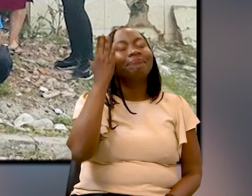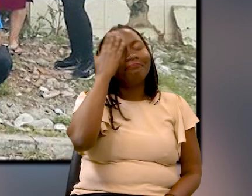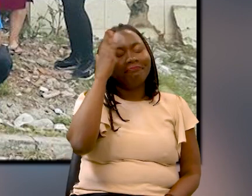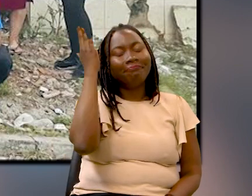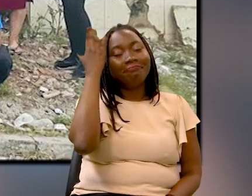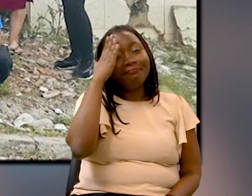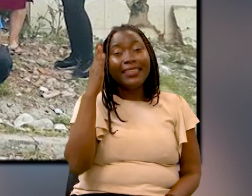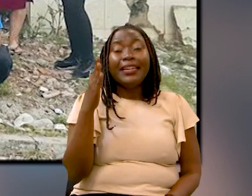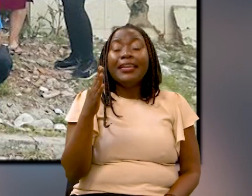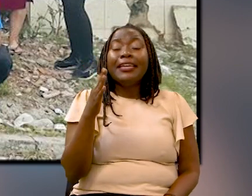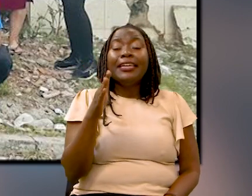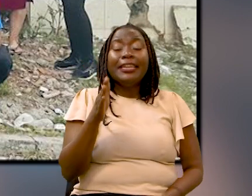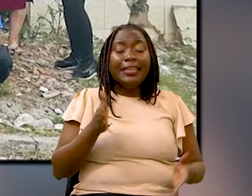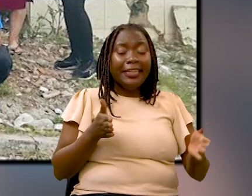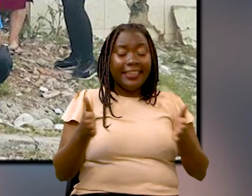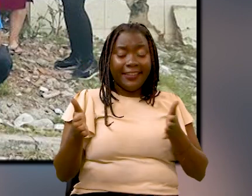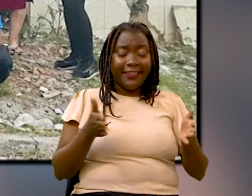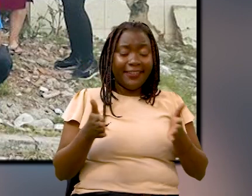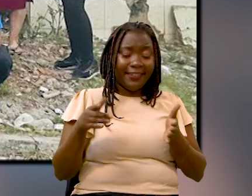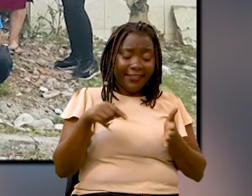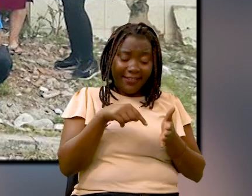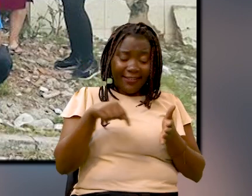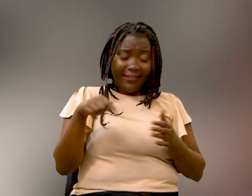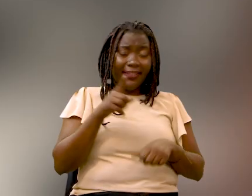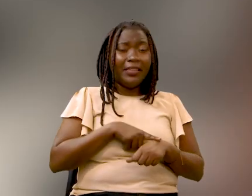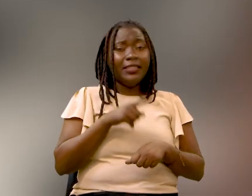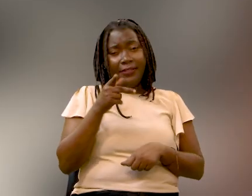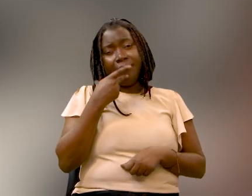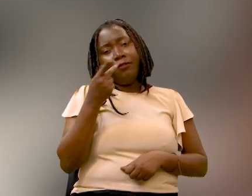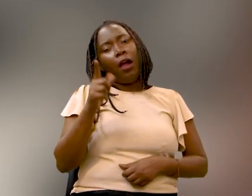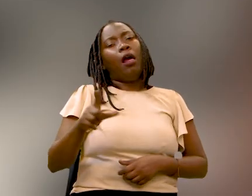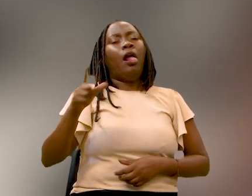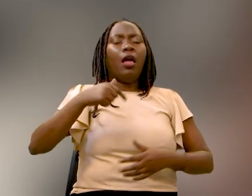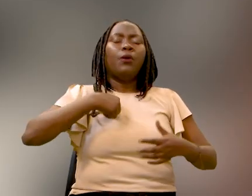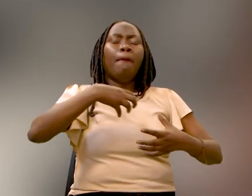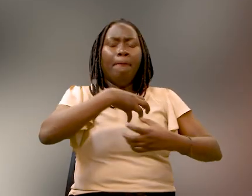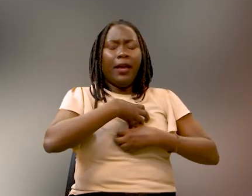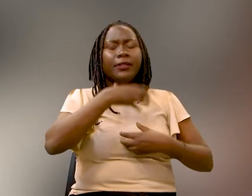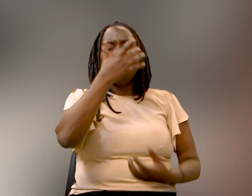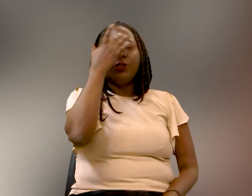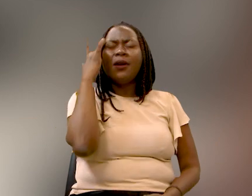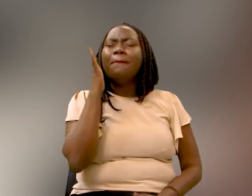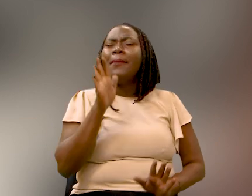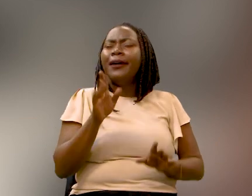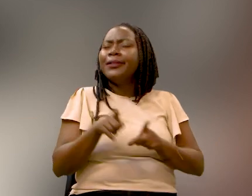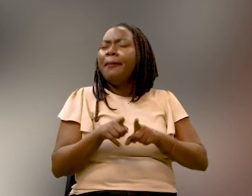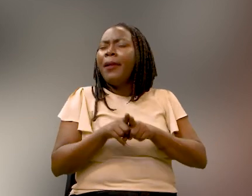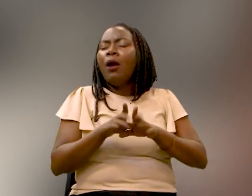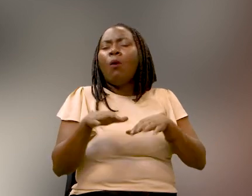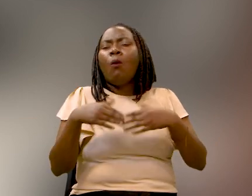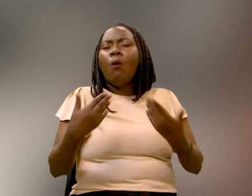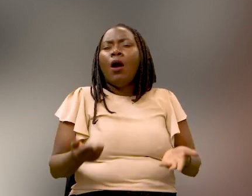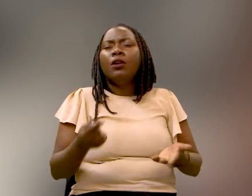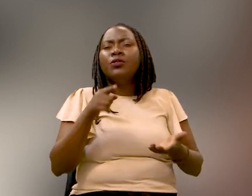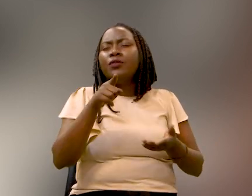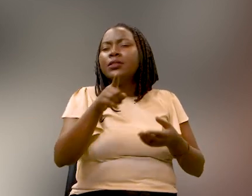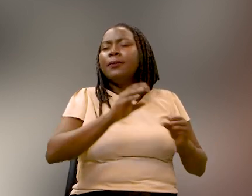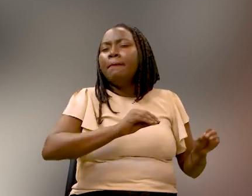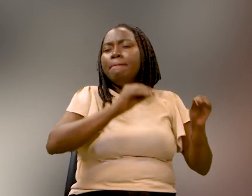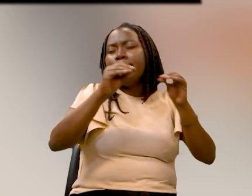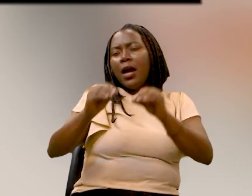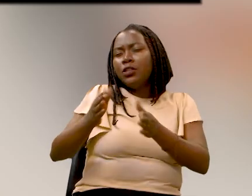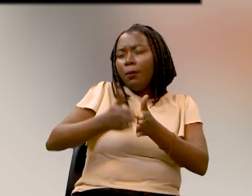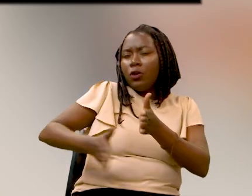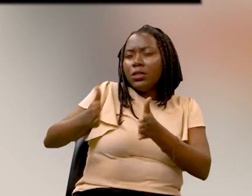mais as pessoas, né? Entendi. E nesse meio tempo, claro que você falou, eu impactei as pessoas,